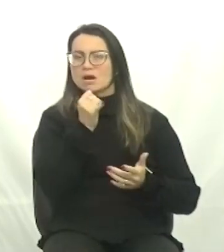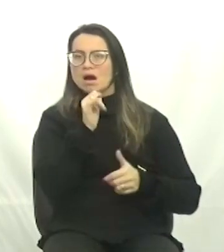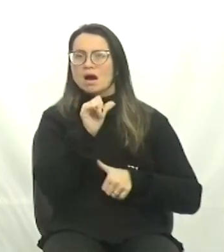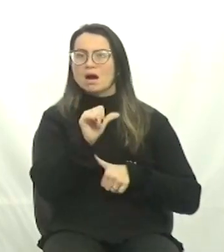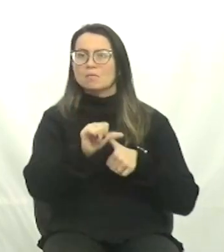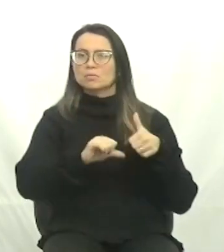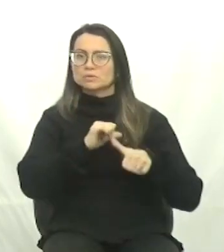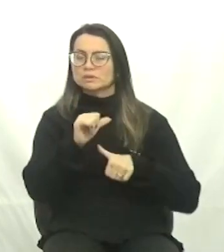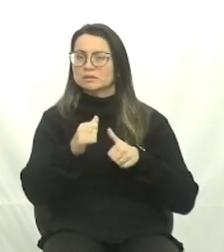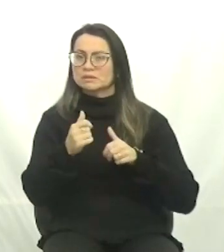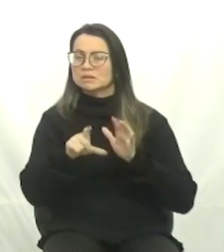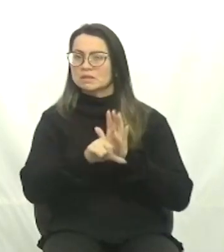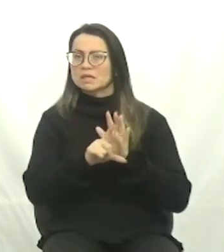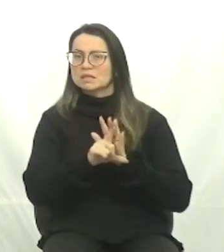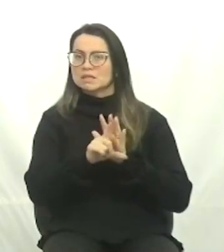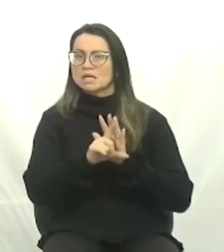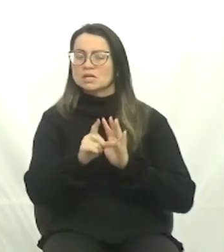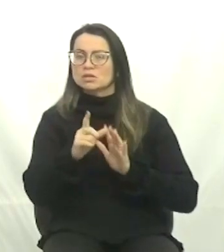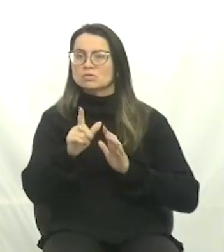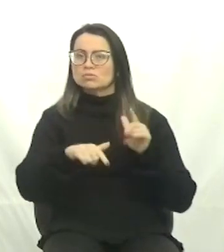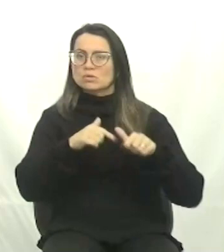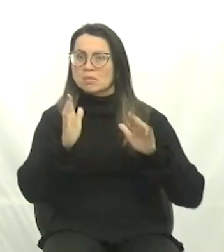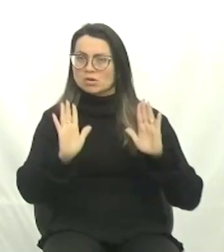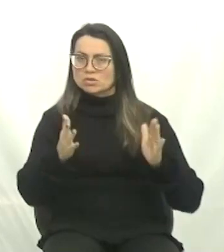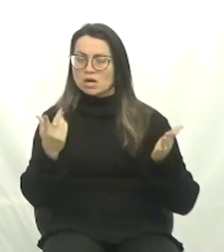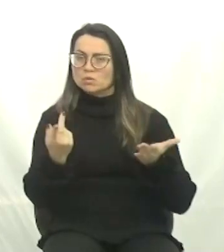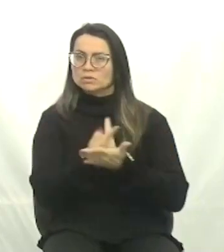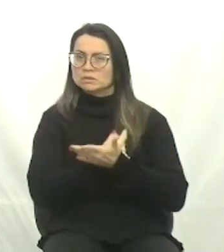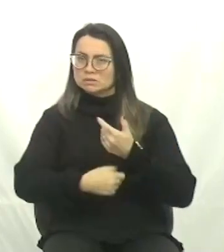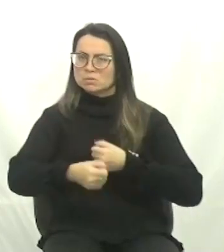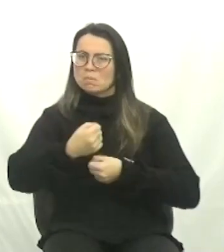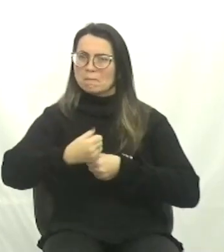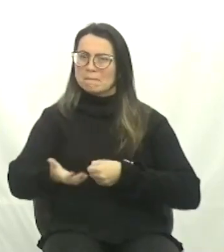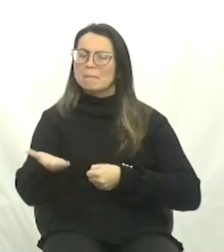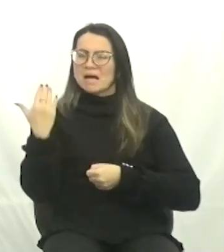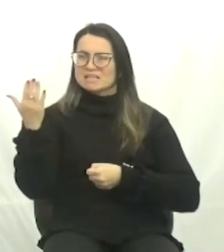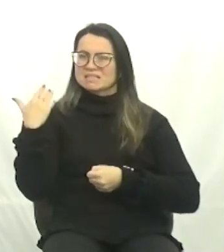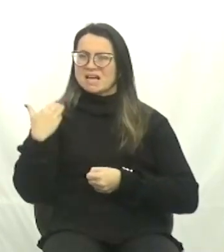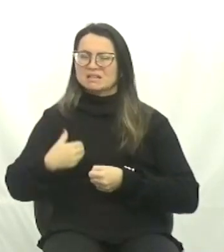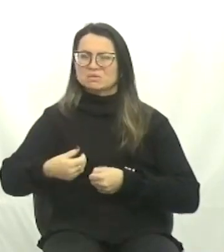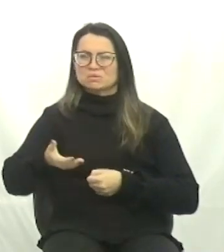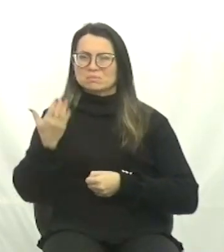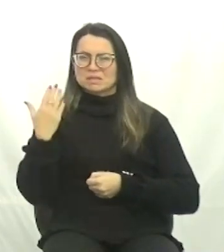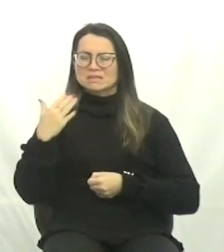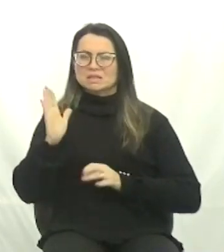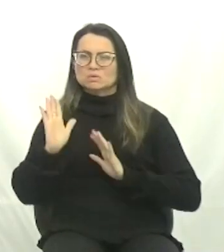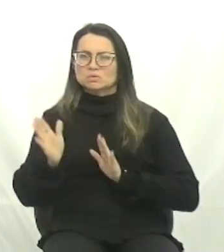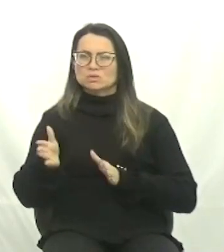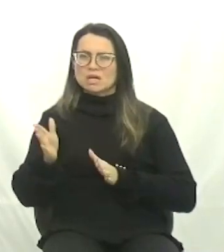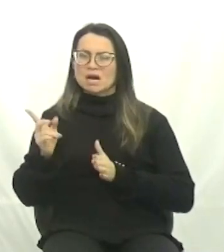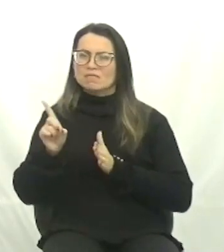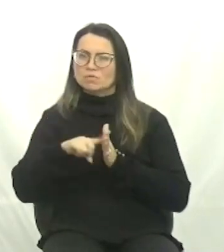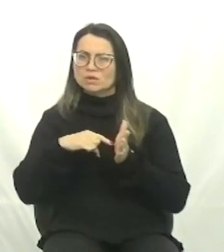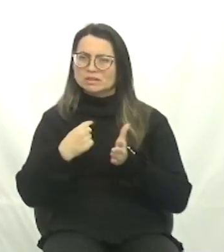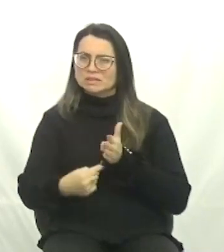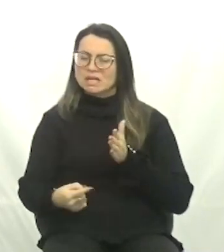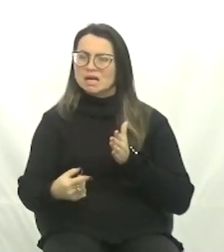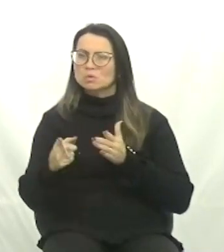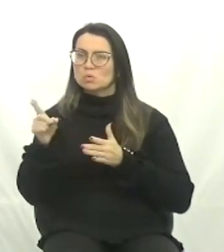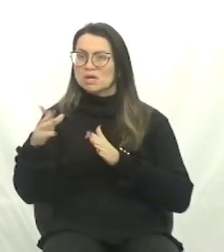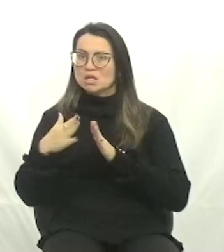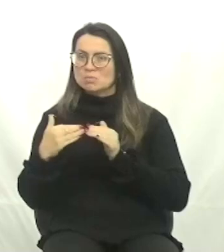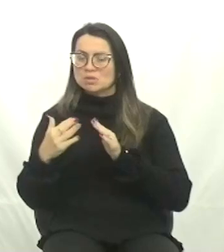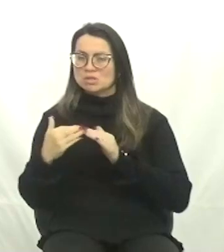bem, essas questões trabalhistas também já tinha sido abolida, e pedem um